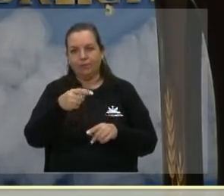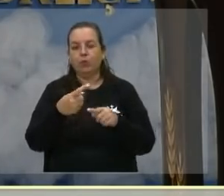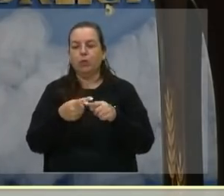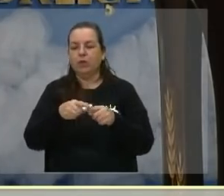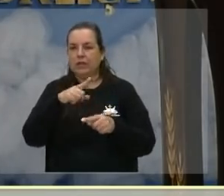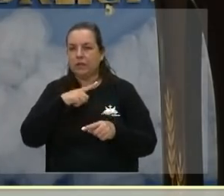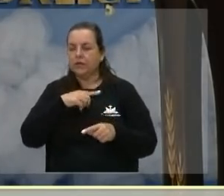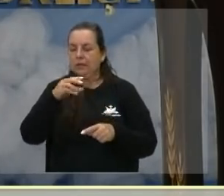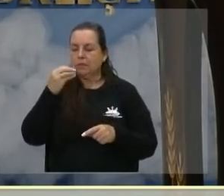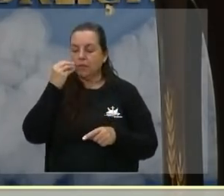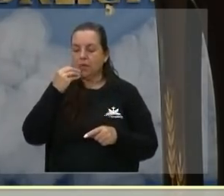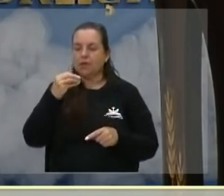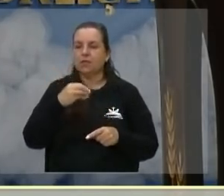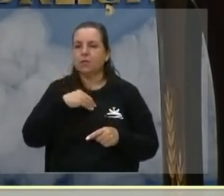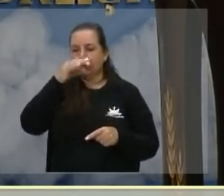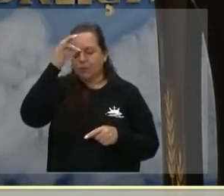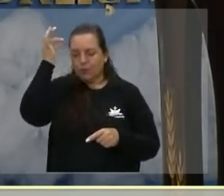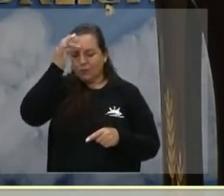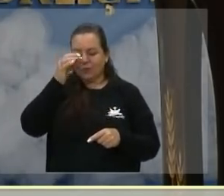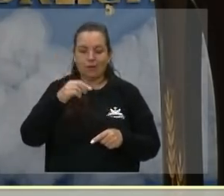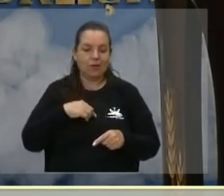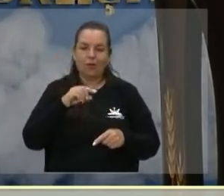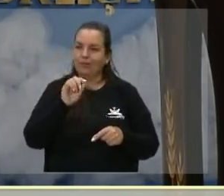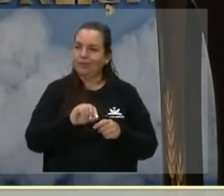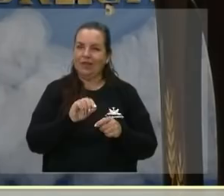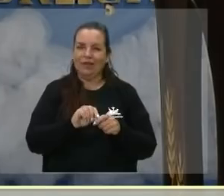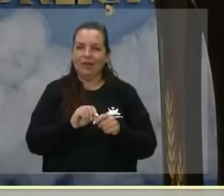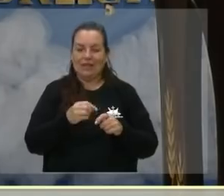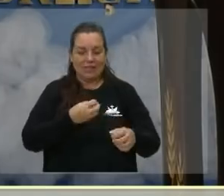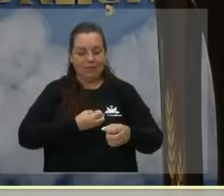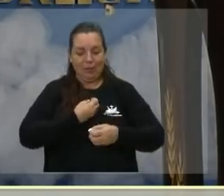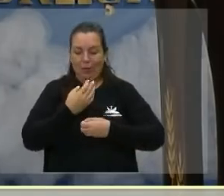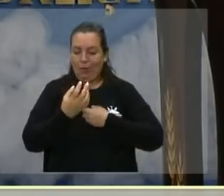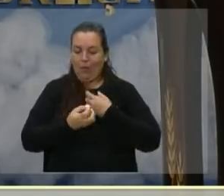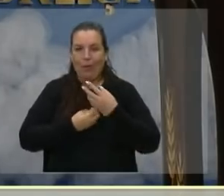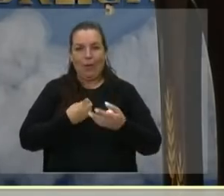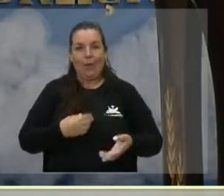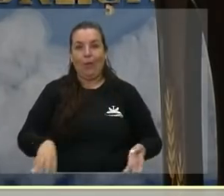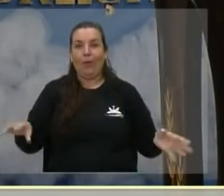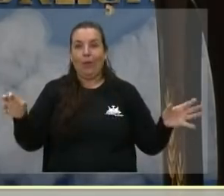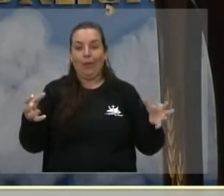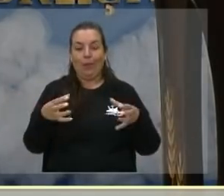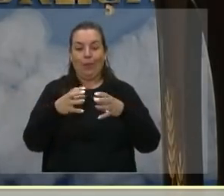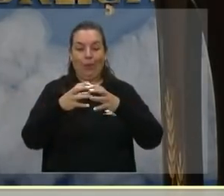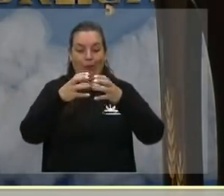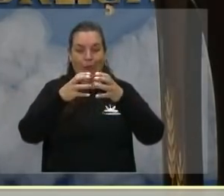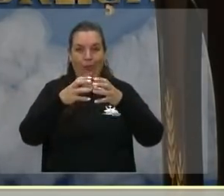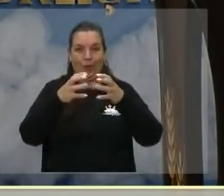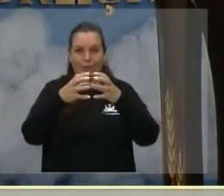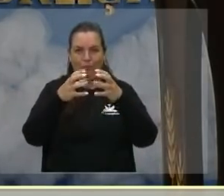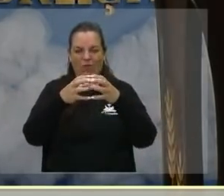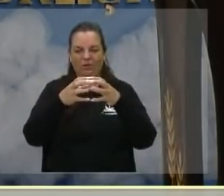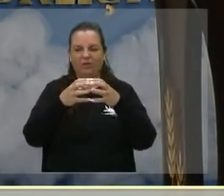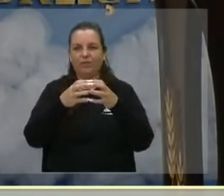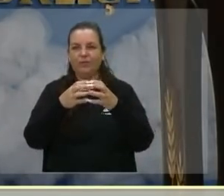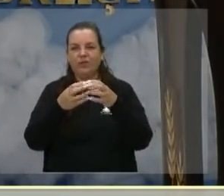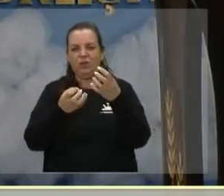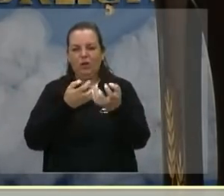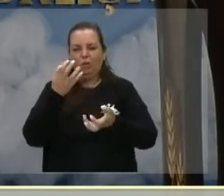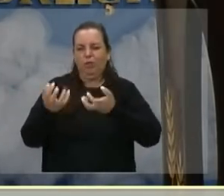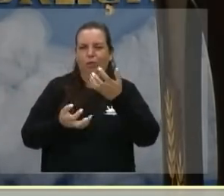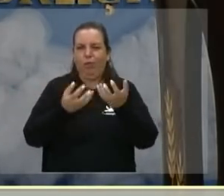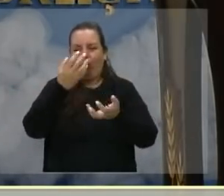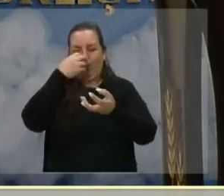essa bola de fogo na festa de pentecostes que entra pela boca e vem meu